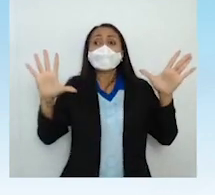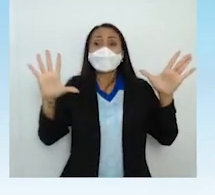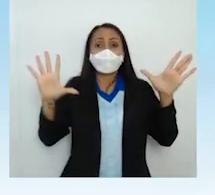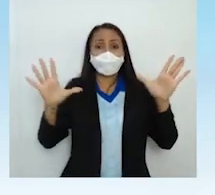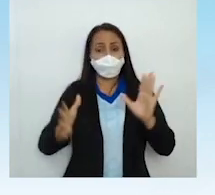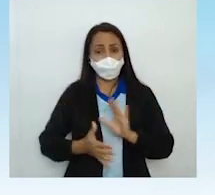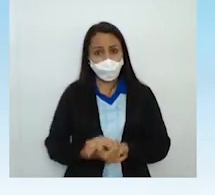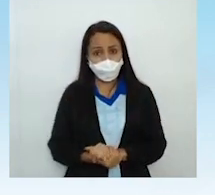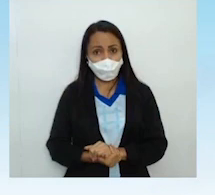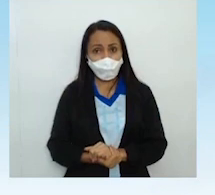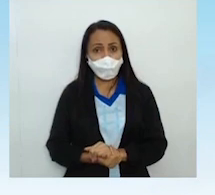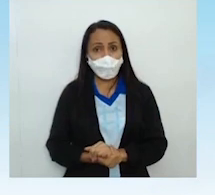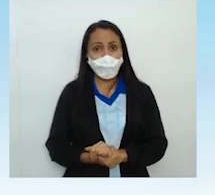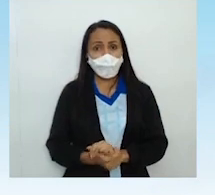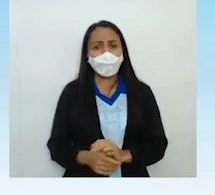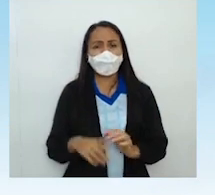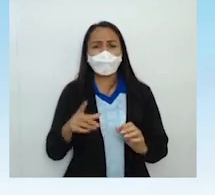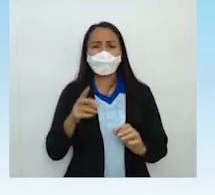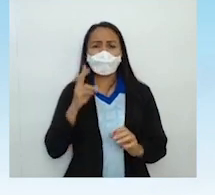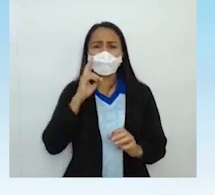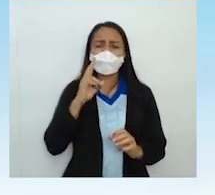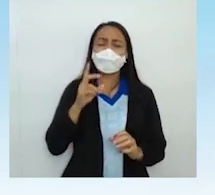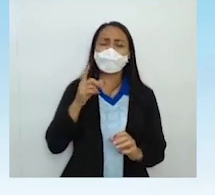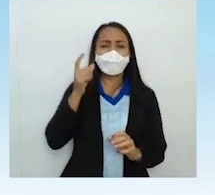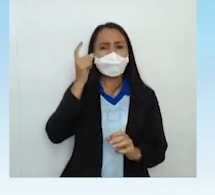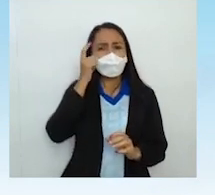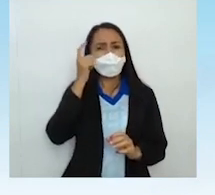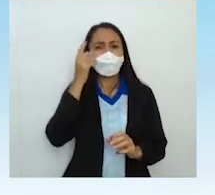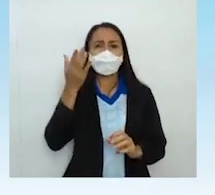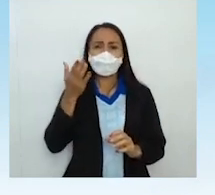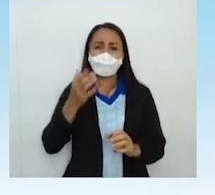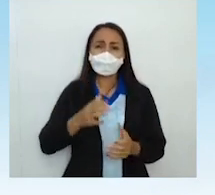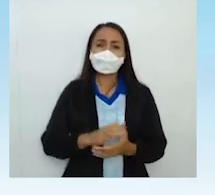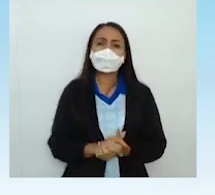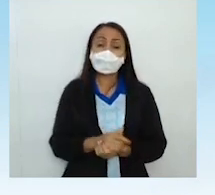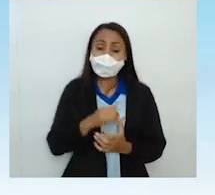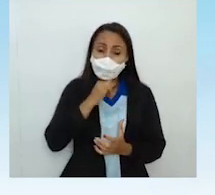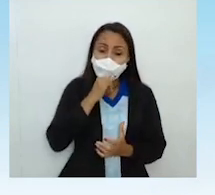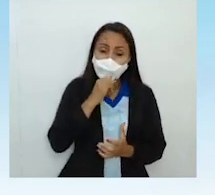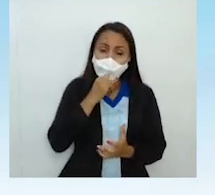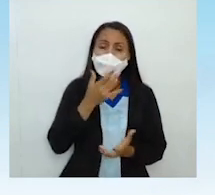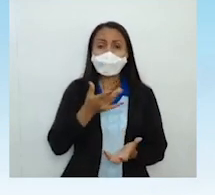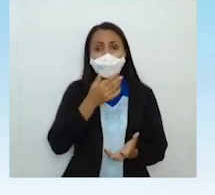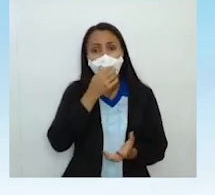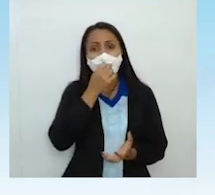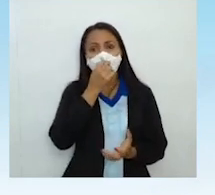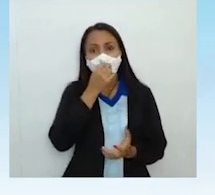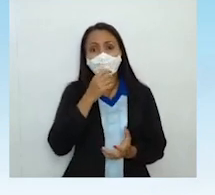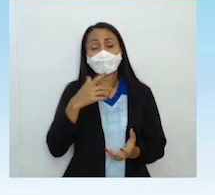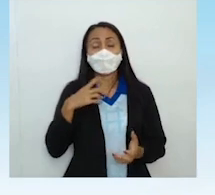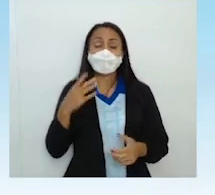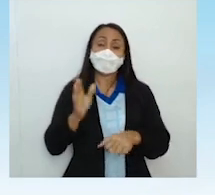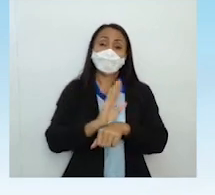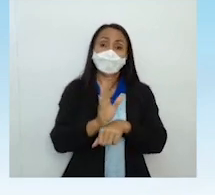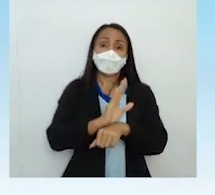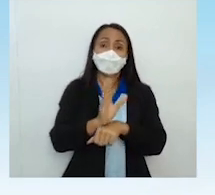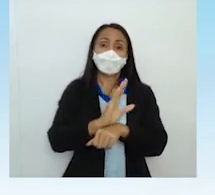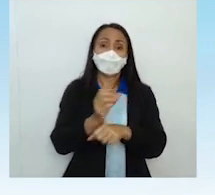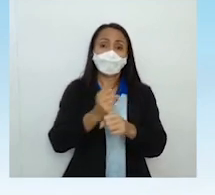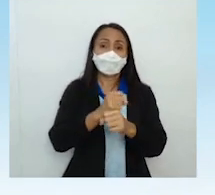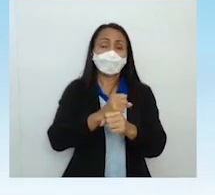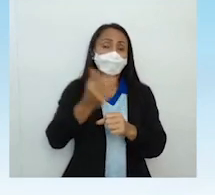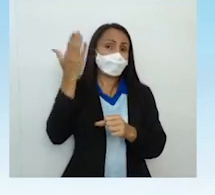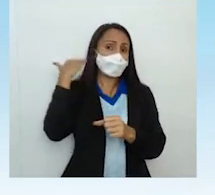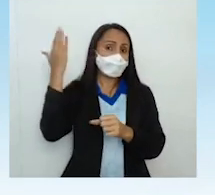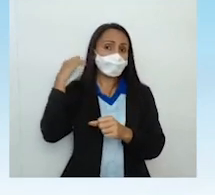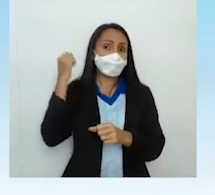agora observando essa grande ferida social. Você falou uma coisa muito interessante agora. Teve um filme de alguns anos atrás chamado 12 anos de